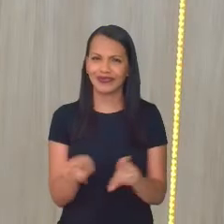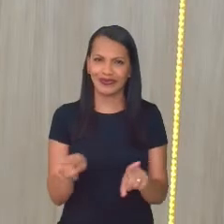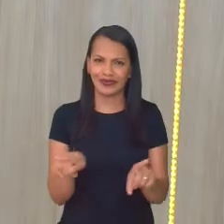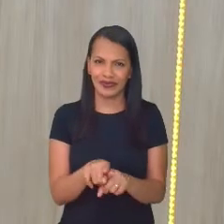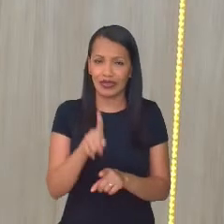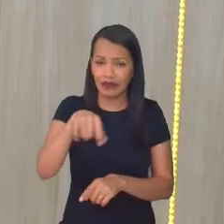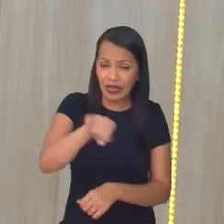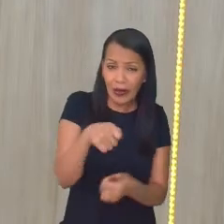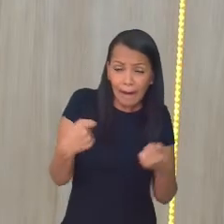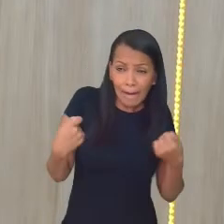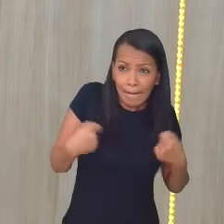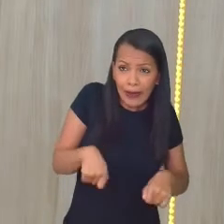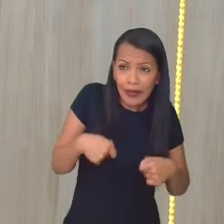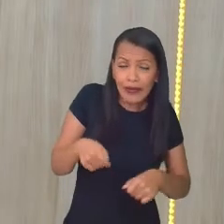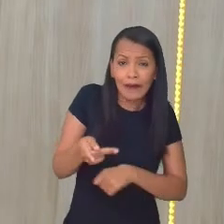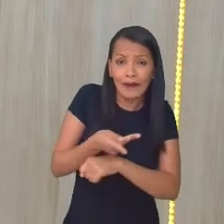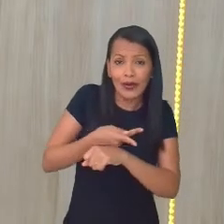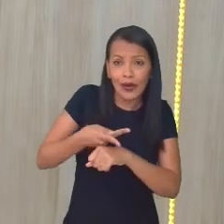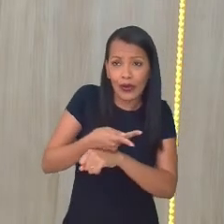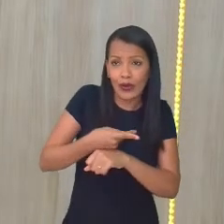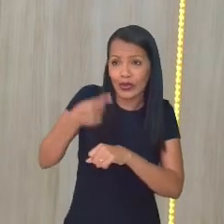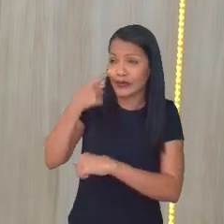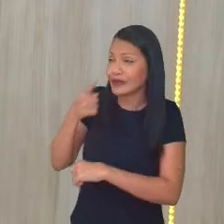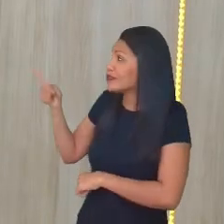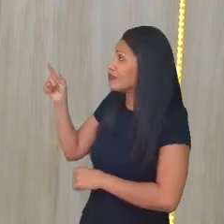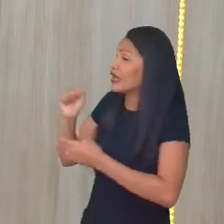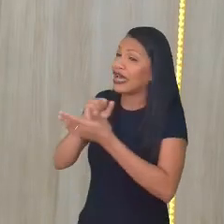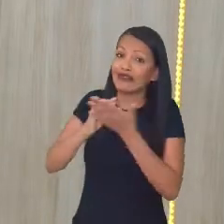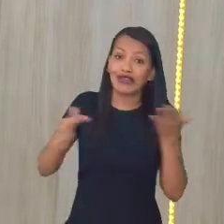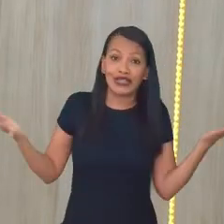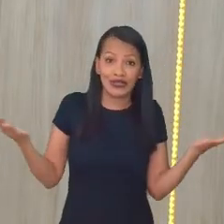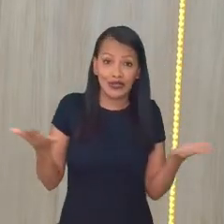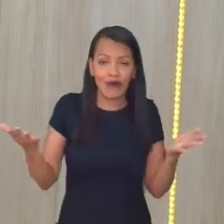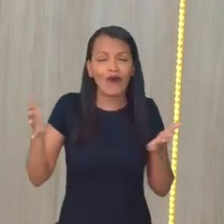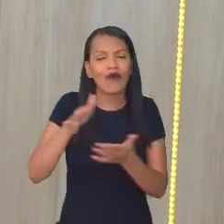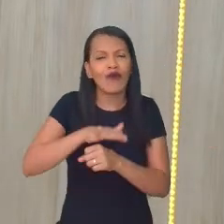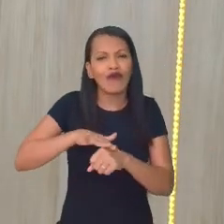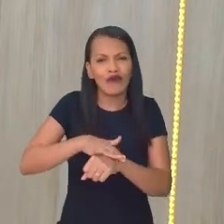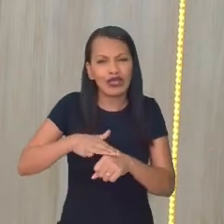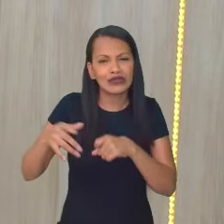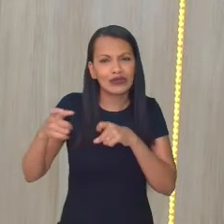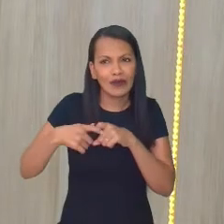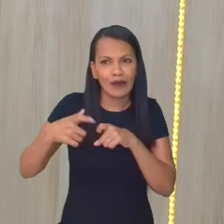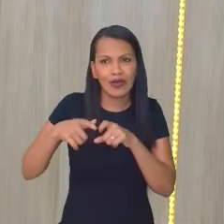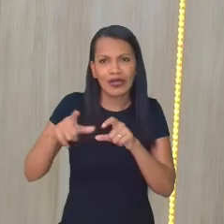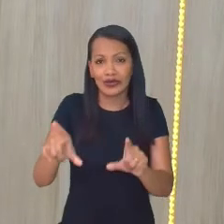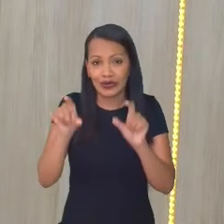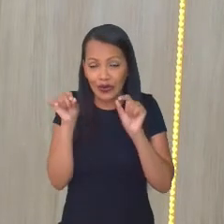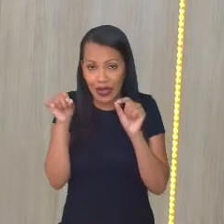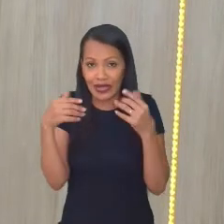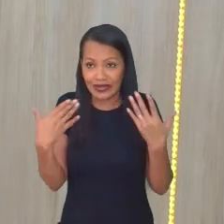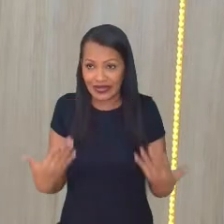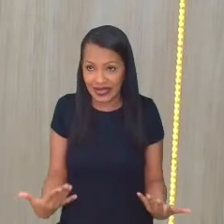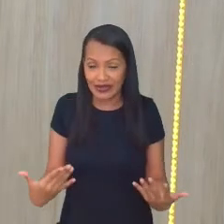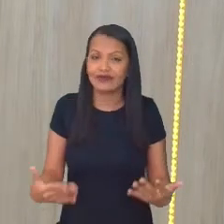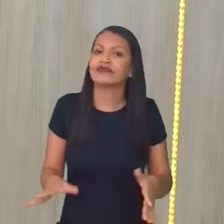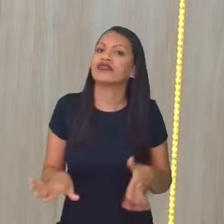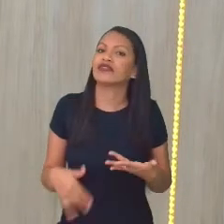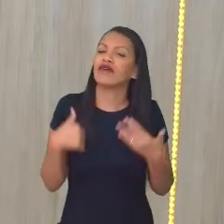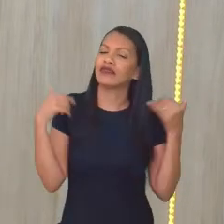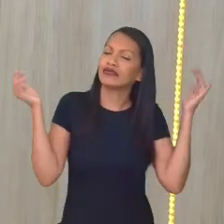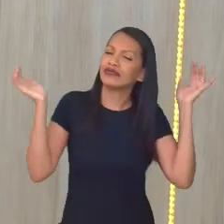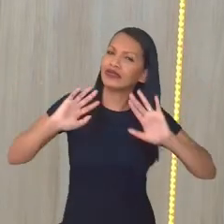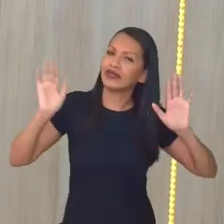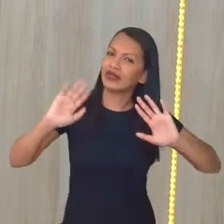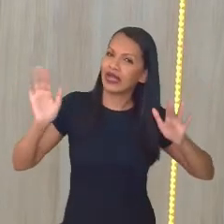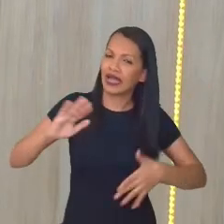estiver precisando, procure realmente o seu médico para uma conversa legal e escolher o melhor método, tá certo? Então, vou me